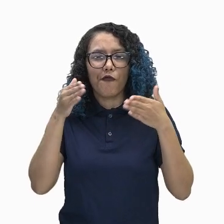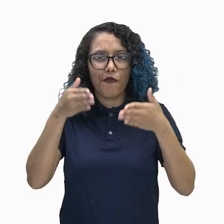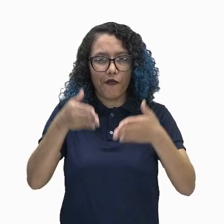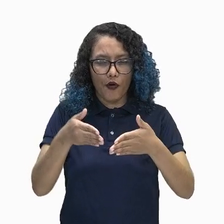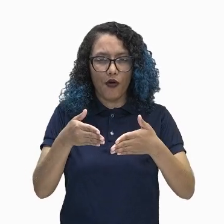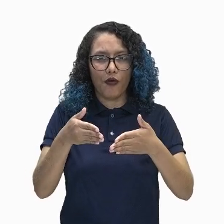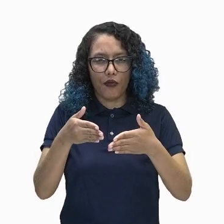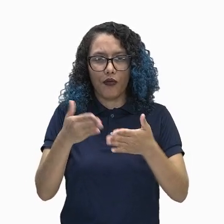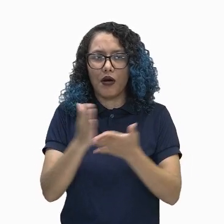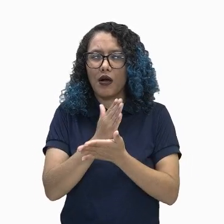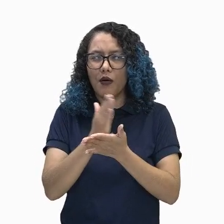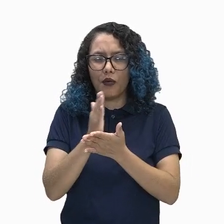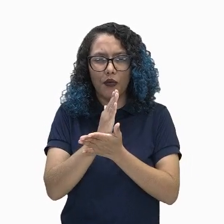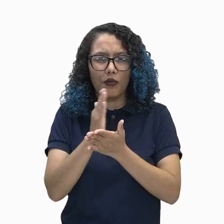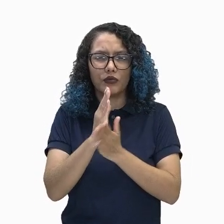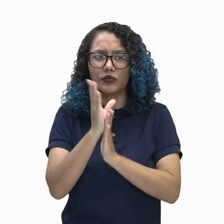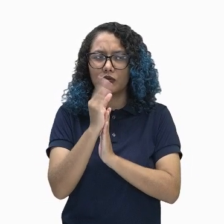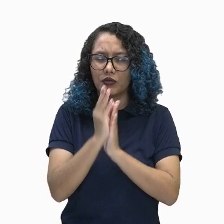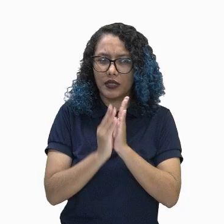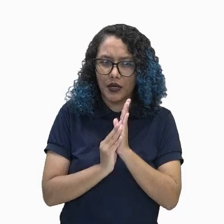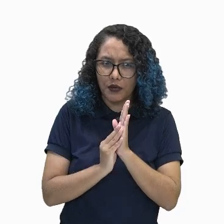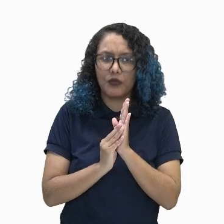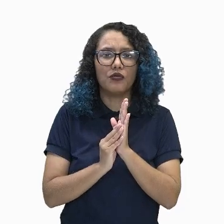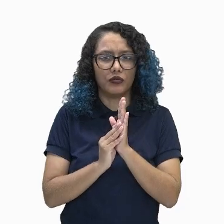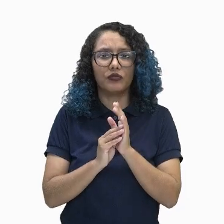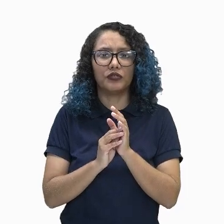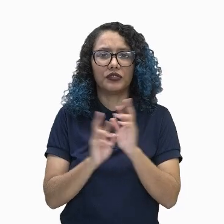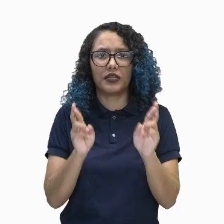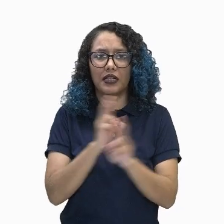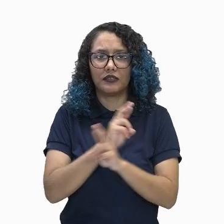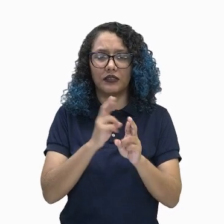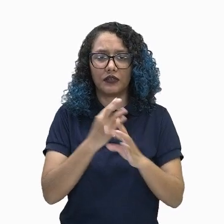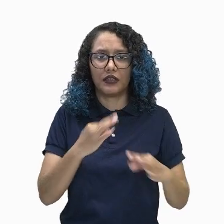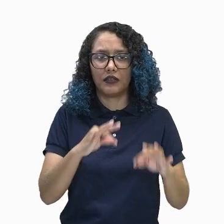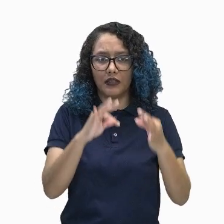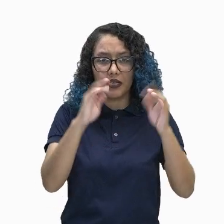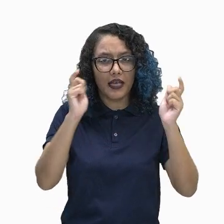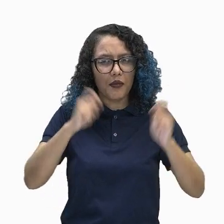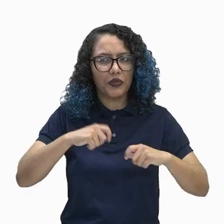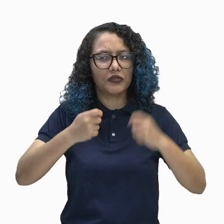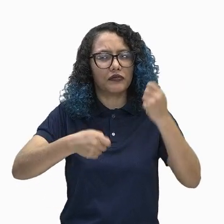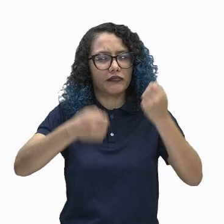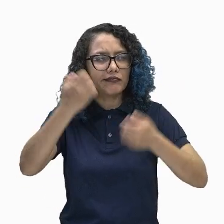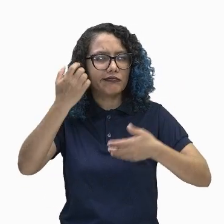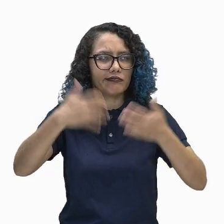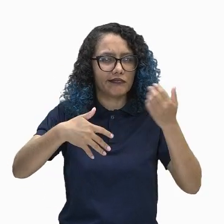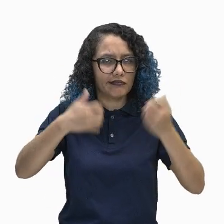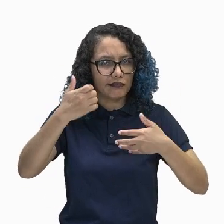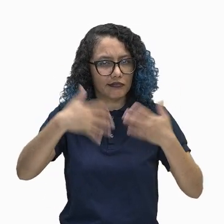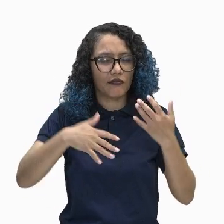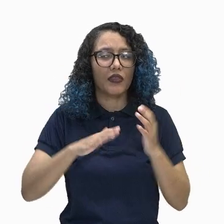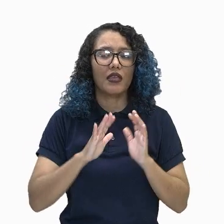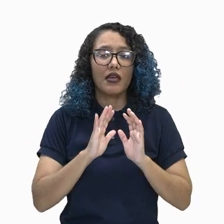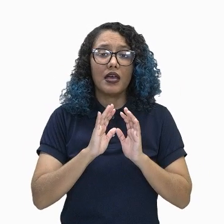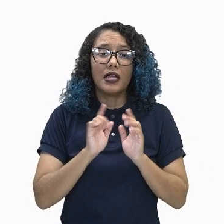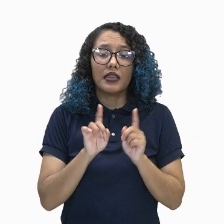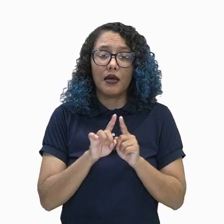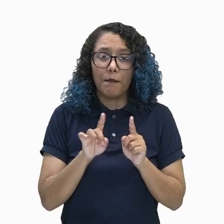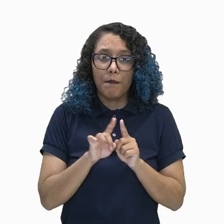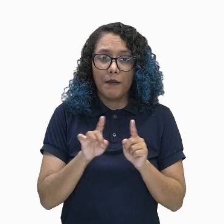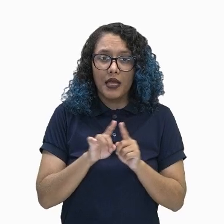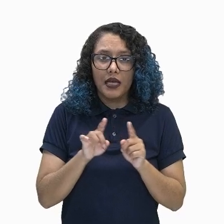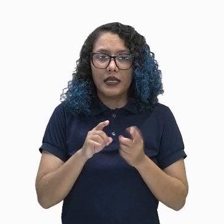são abordados em relação à tecnologia, ok? E, claro, toda vez que um texto traz